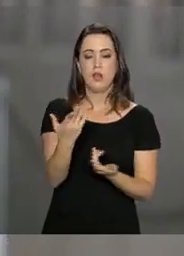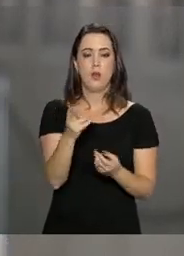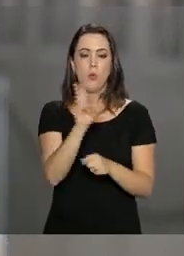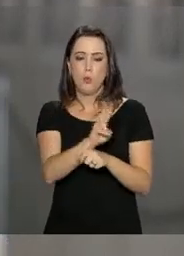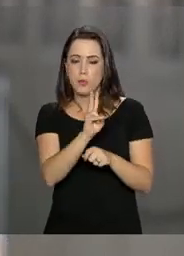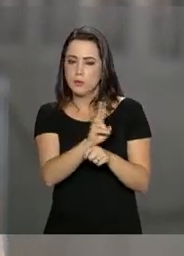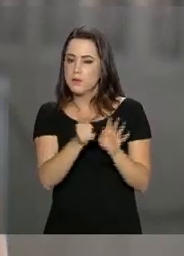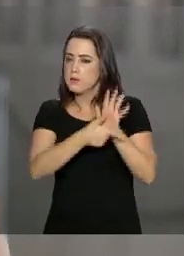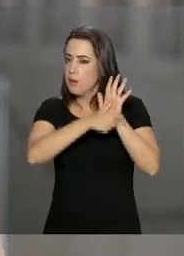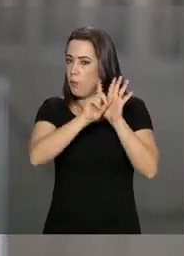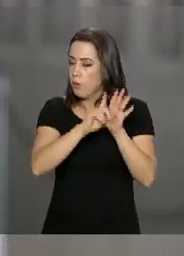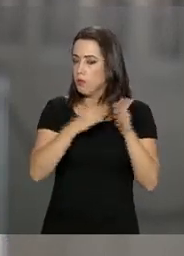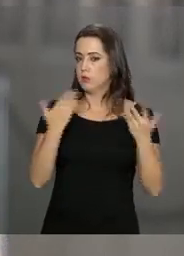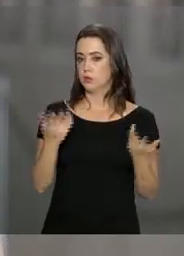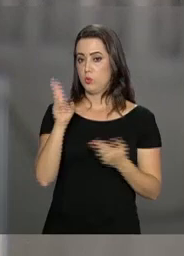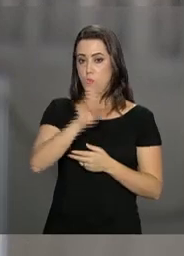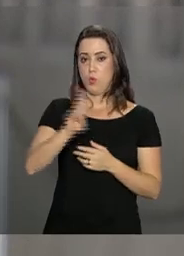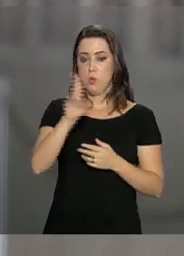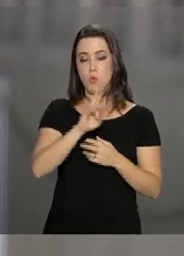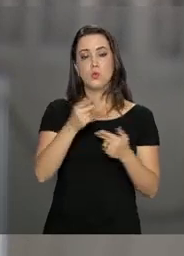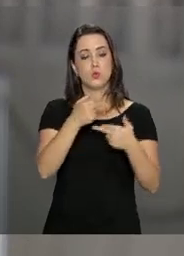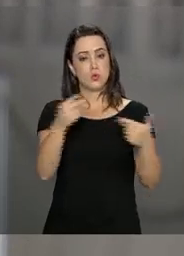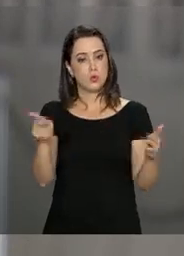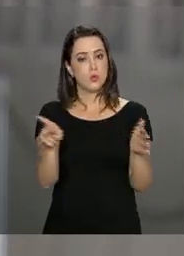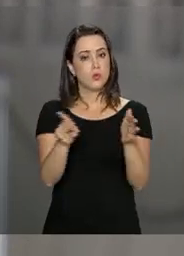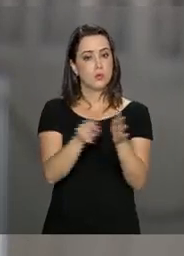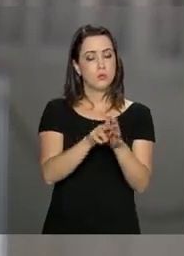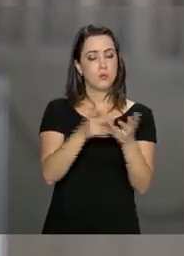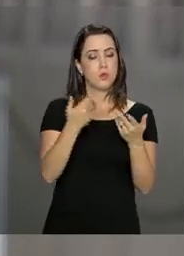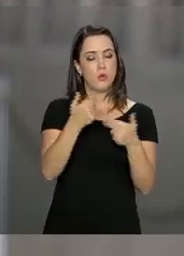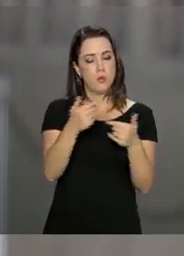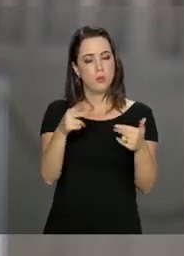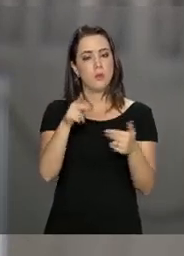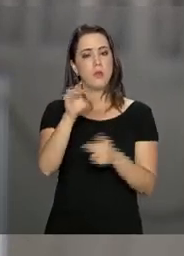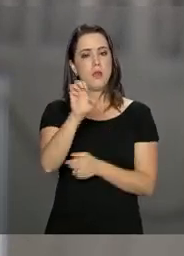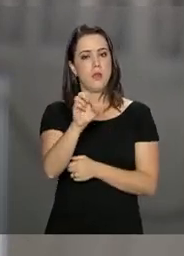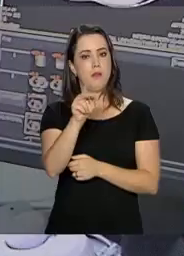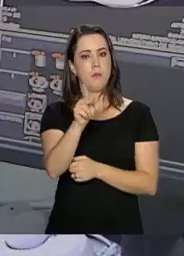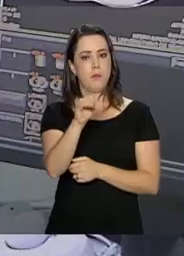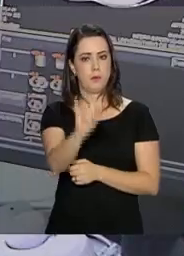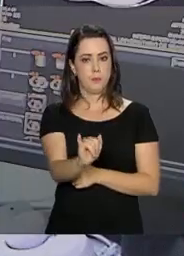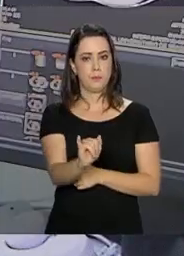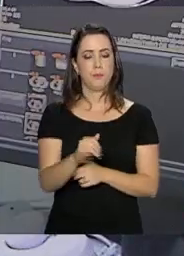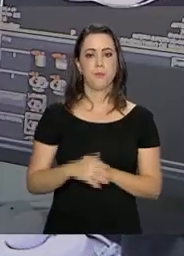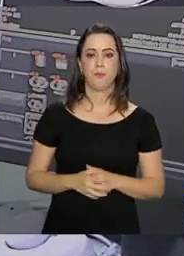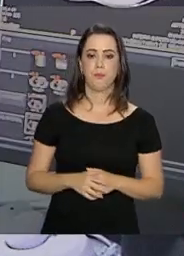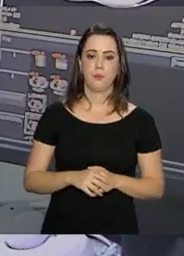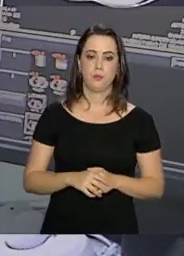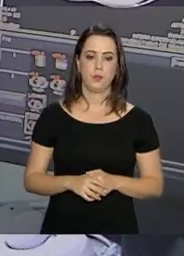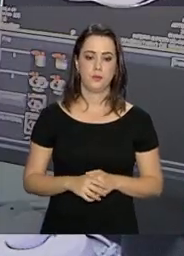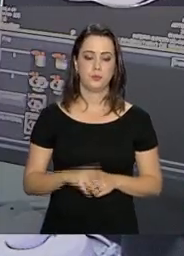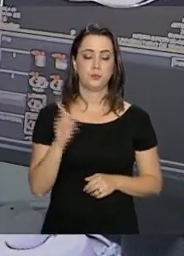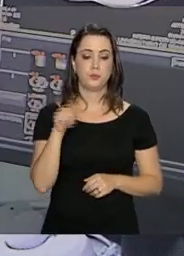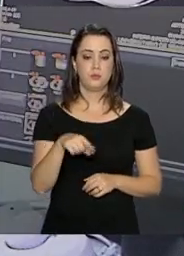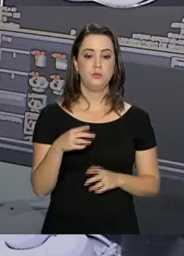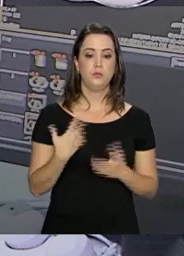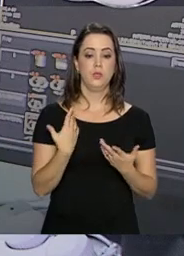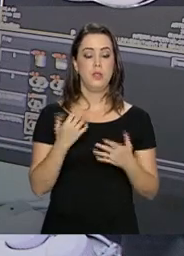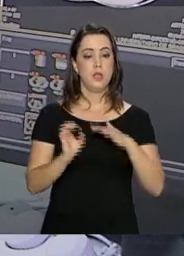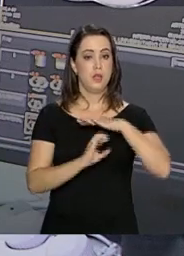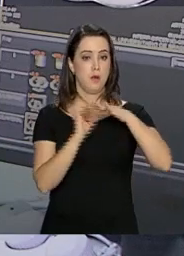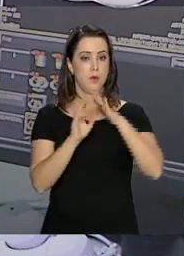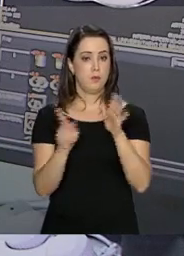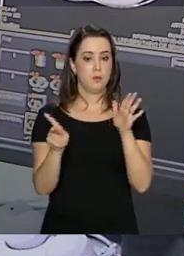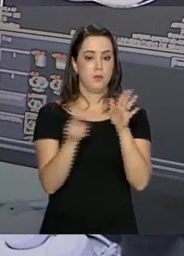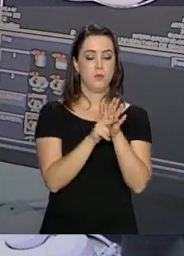medidas preventivas, como o uso de materiais e equipamentos de proteção. É uma empresa do Conselho, ligada